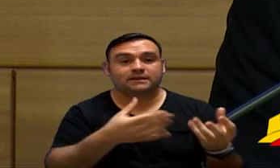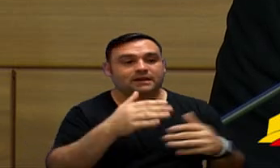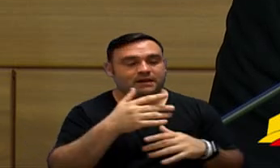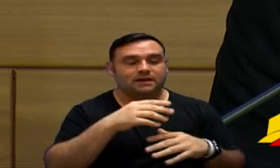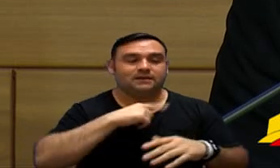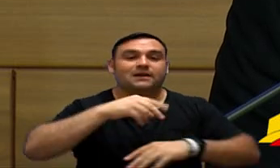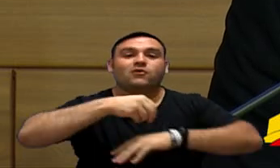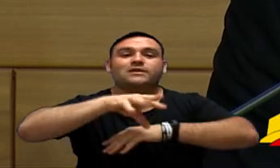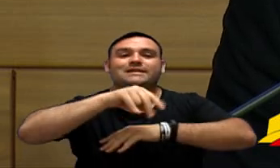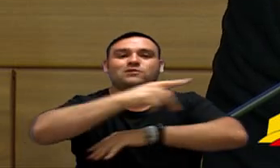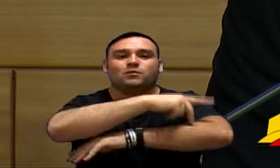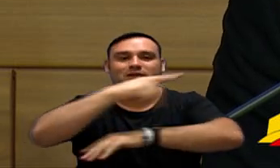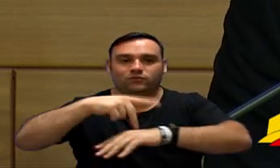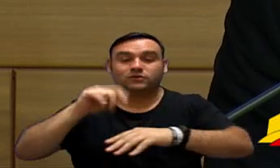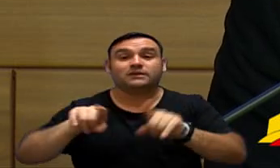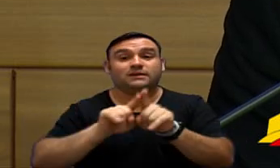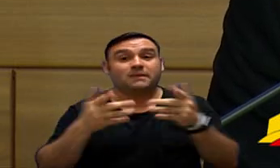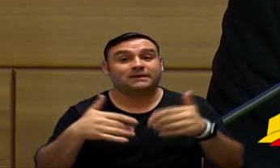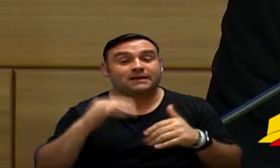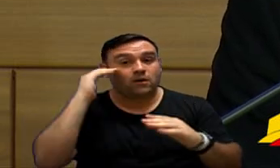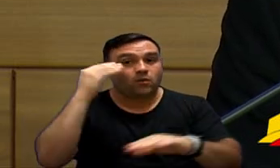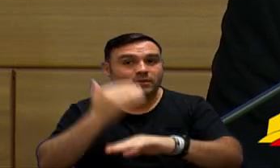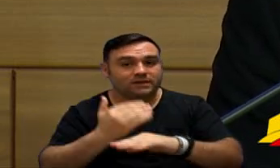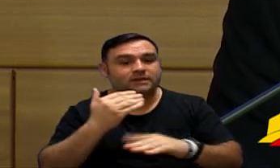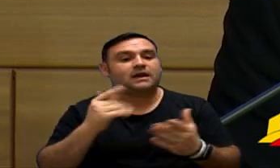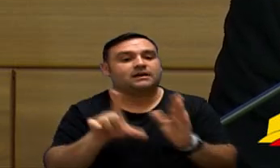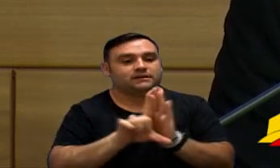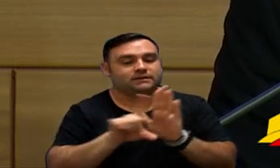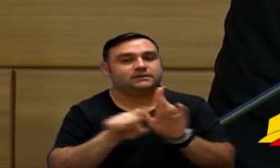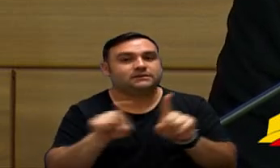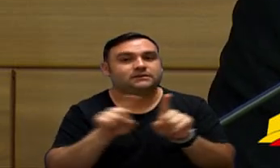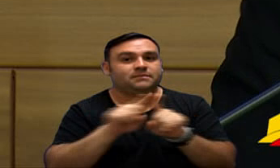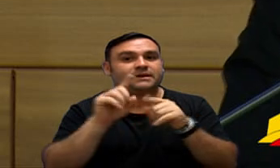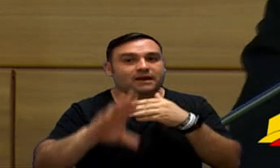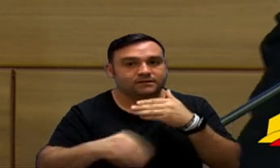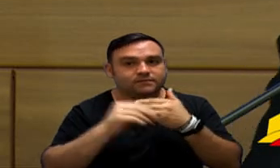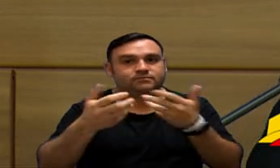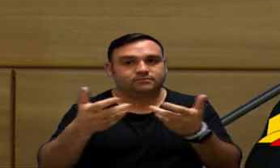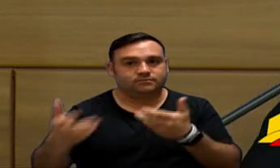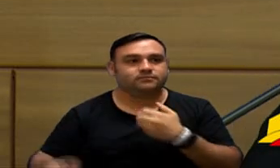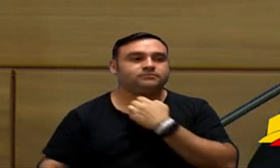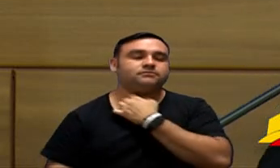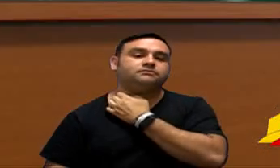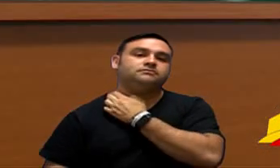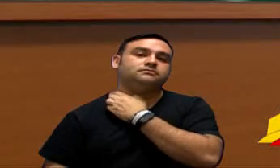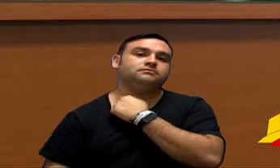orientadores pedagógicos e pretendemos observar essa legislação e fazer esse acréscimo.